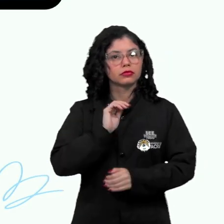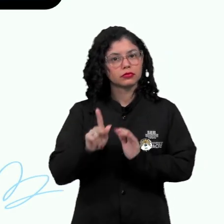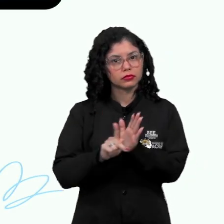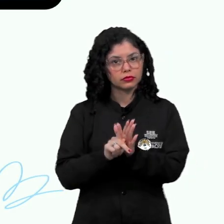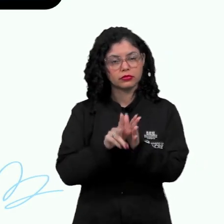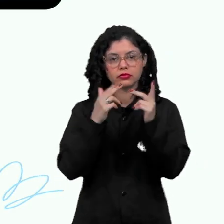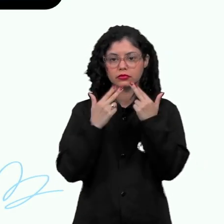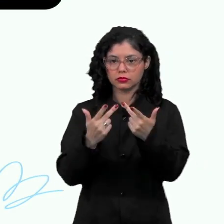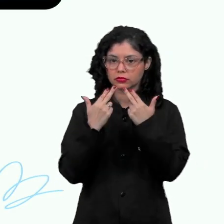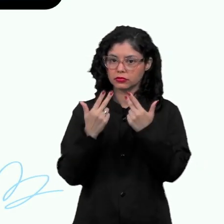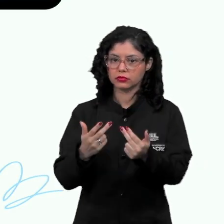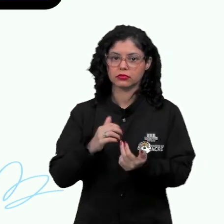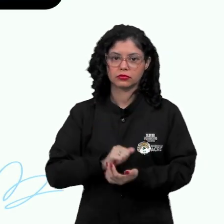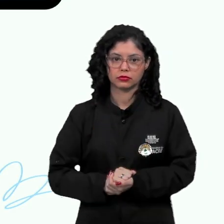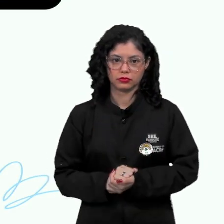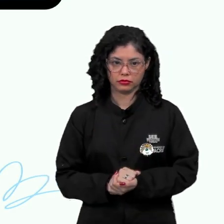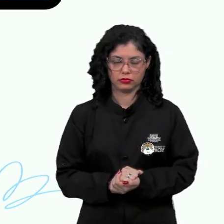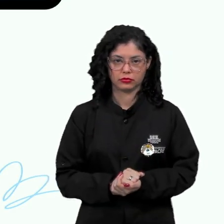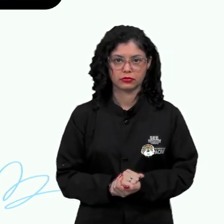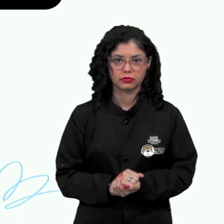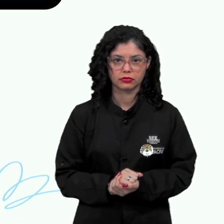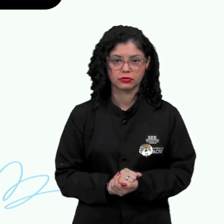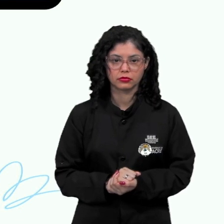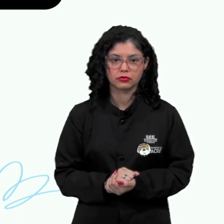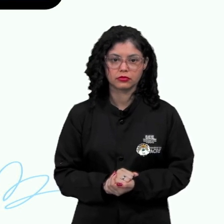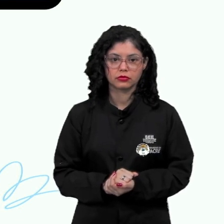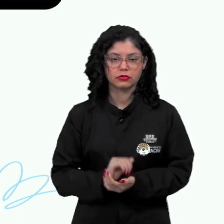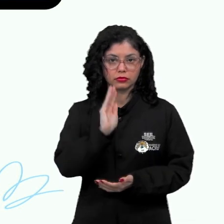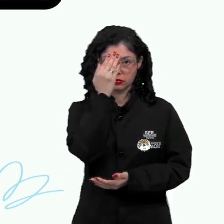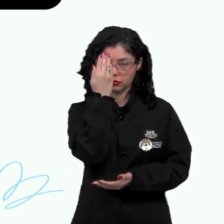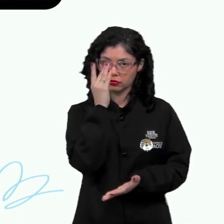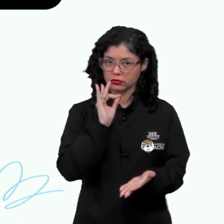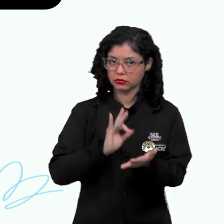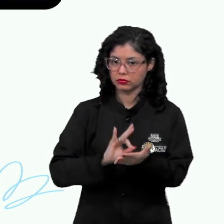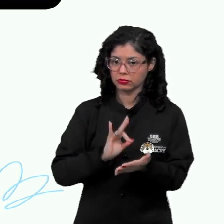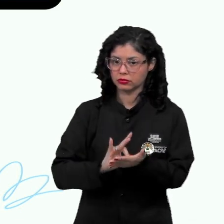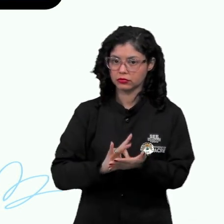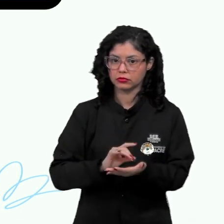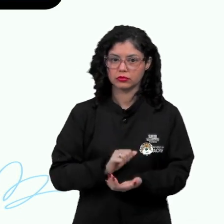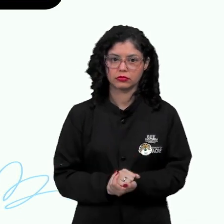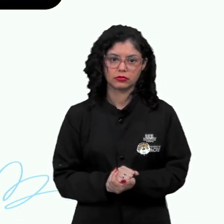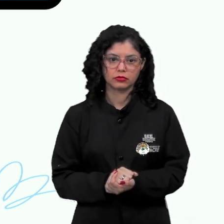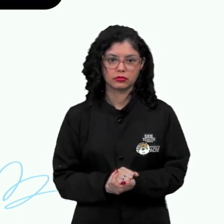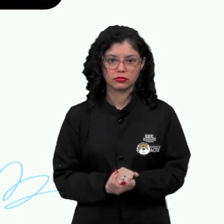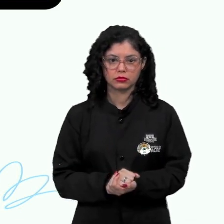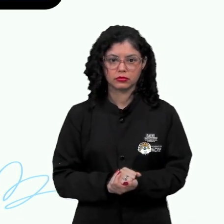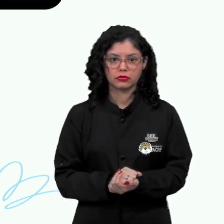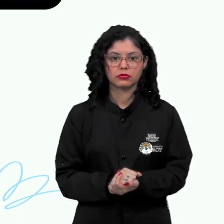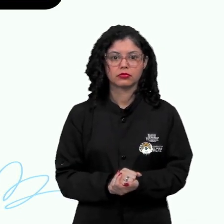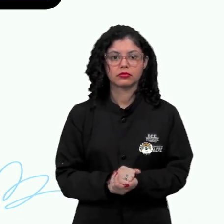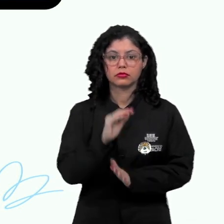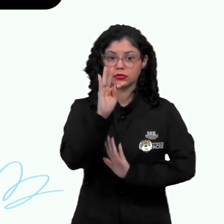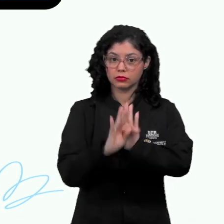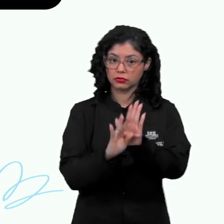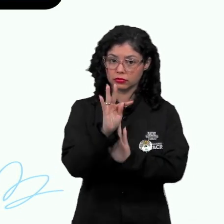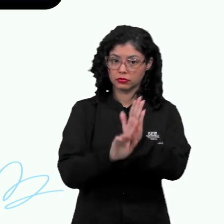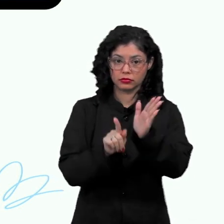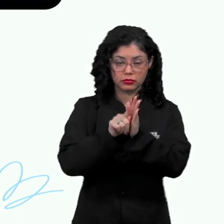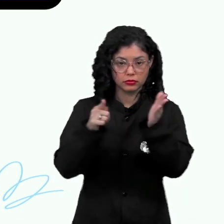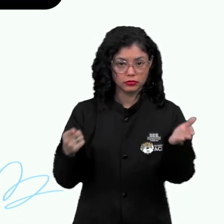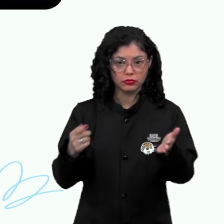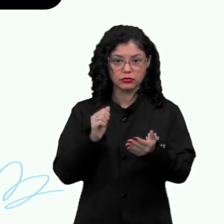produção e circulação de notícias, falso ou verdadeiro. A credibilidade de um